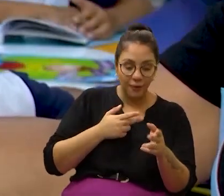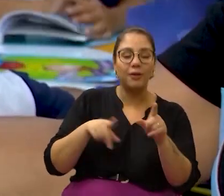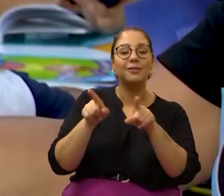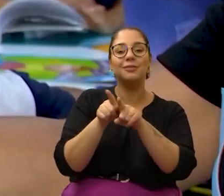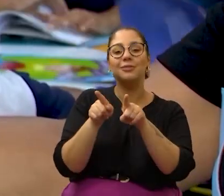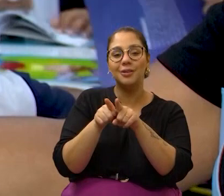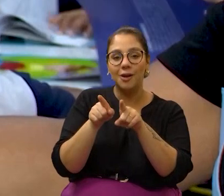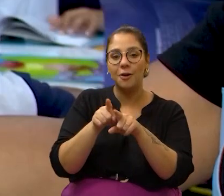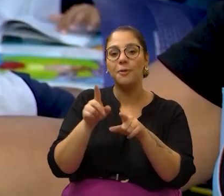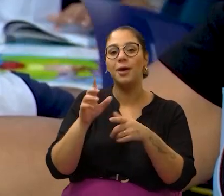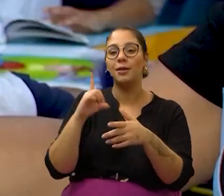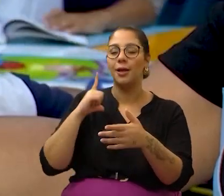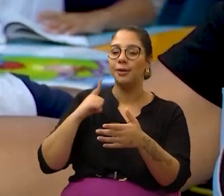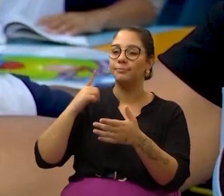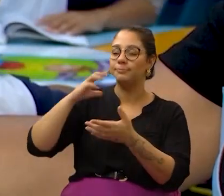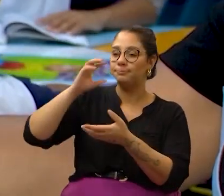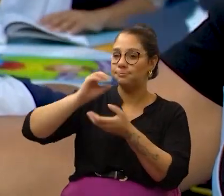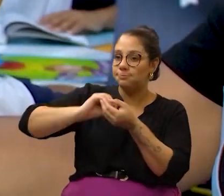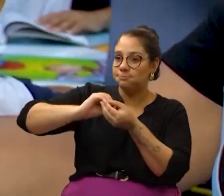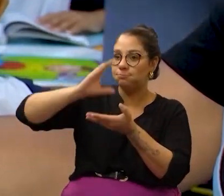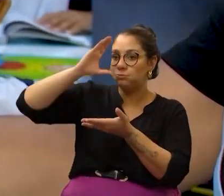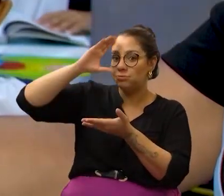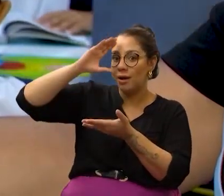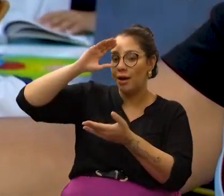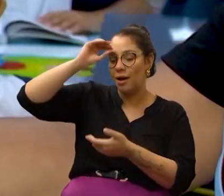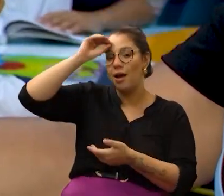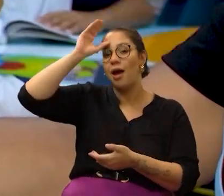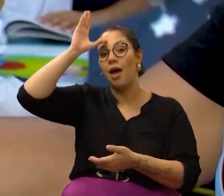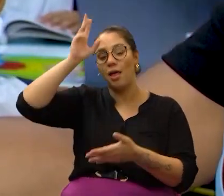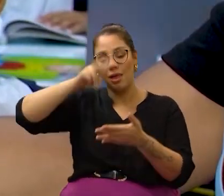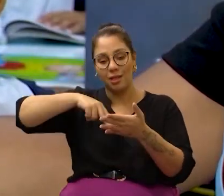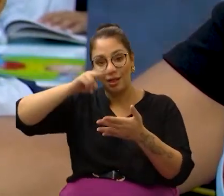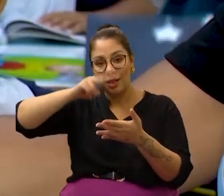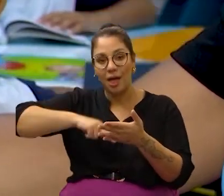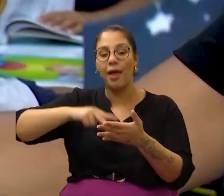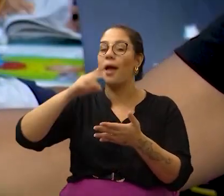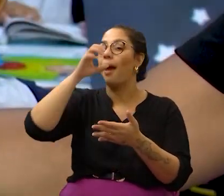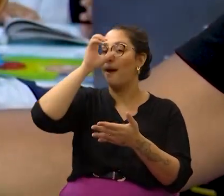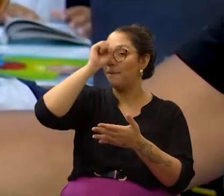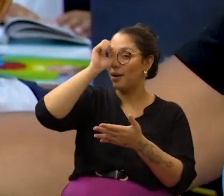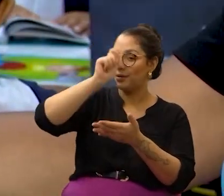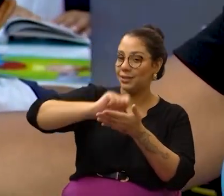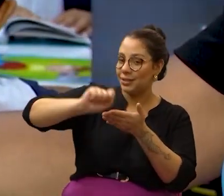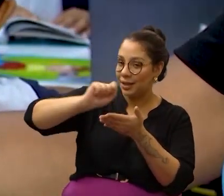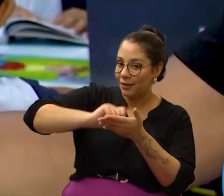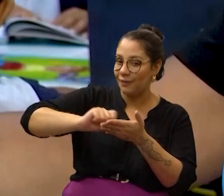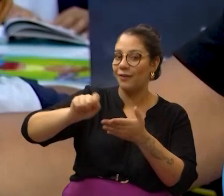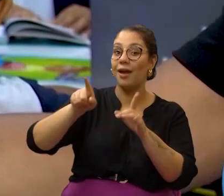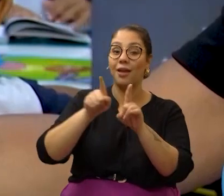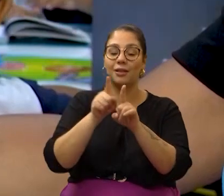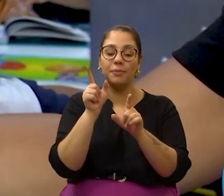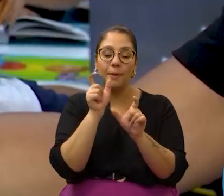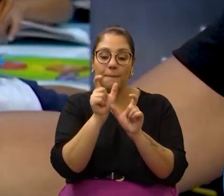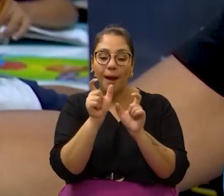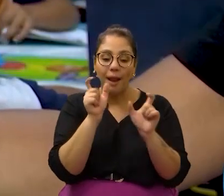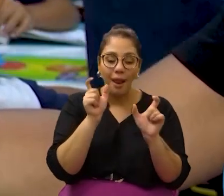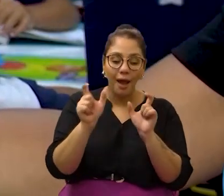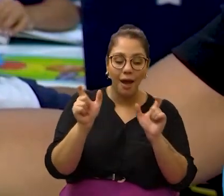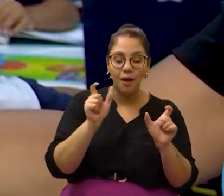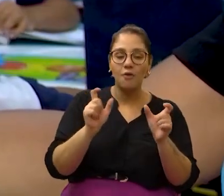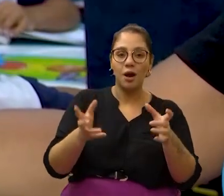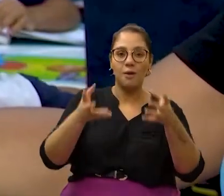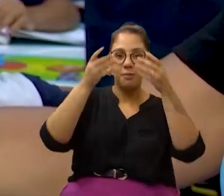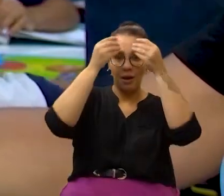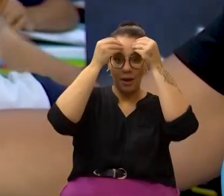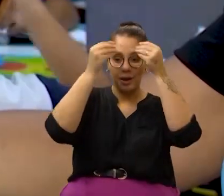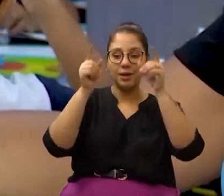repertório também vai ajudar no processo de alfabetização para que eles aprendam a ler, aprendam a escrever, aprendam repertório de palavras e também